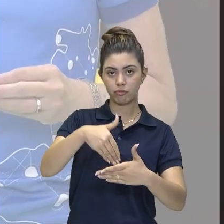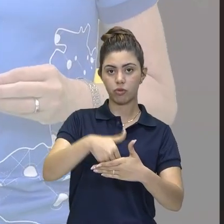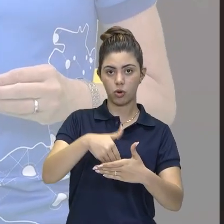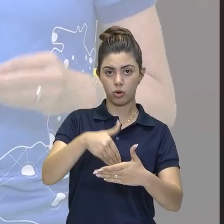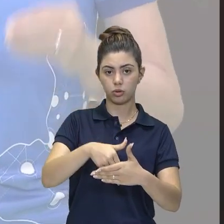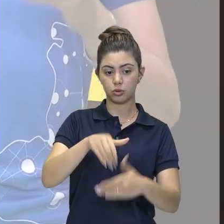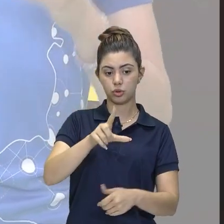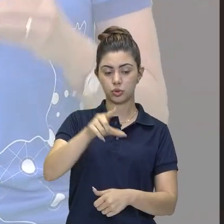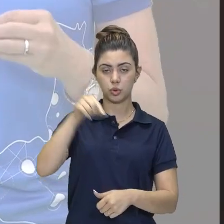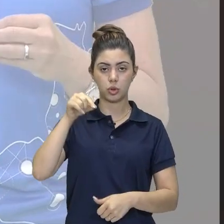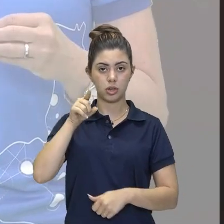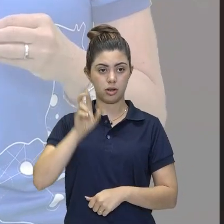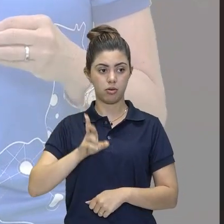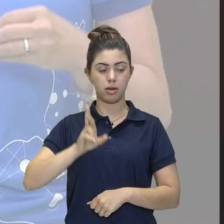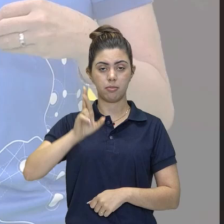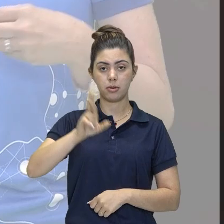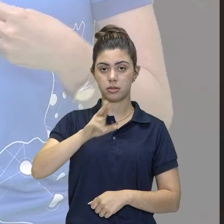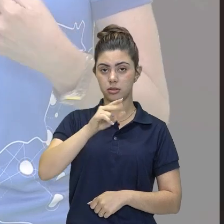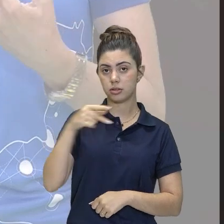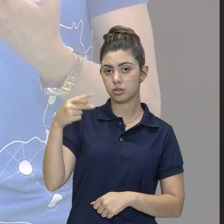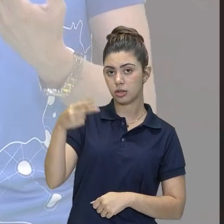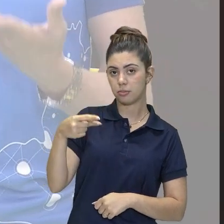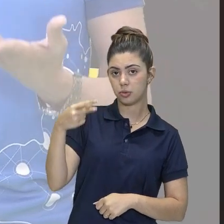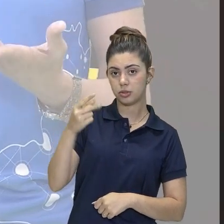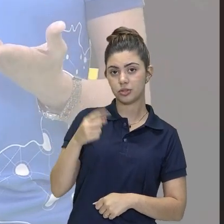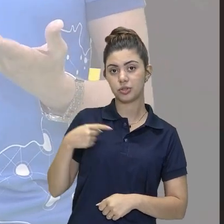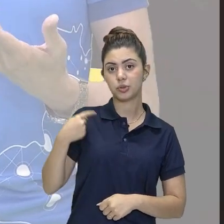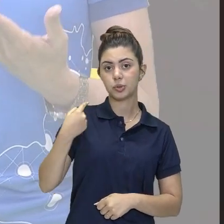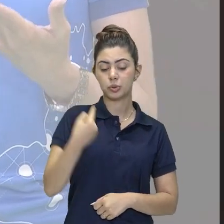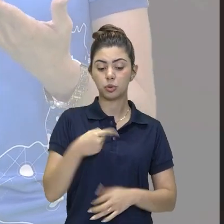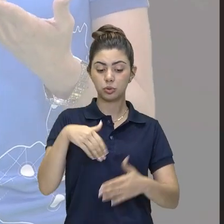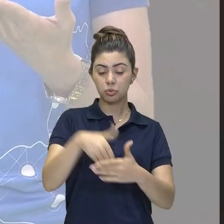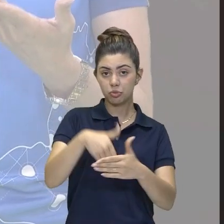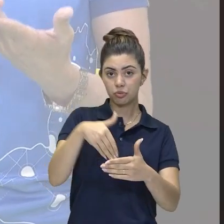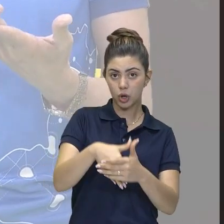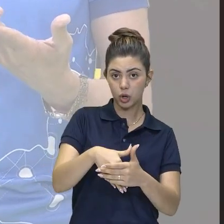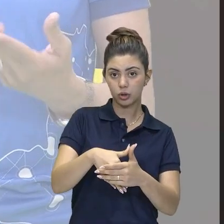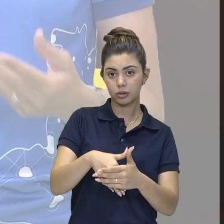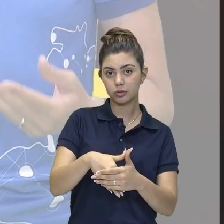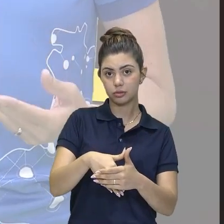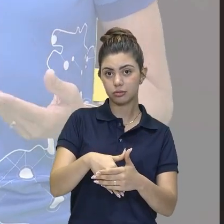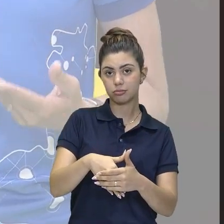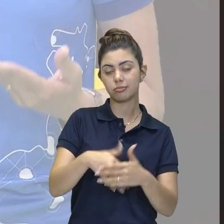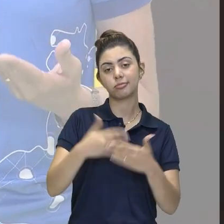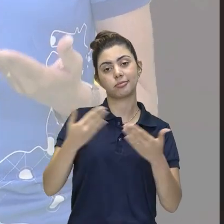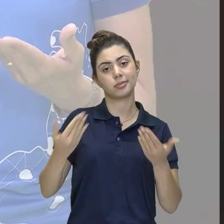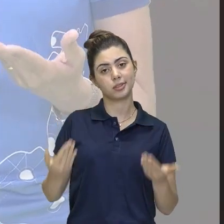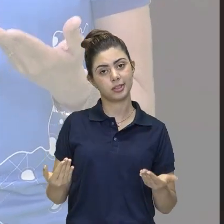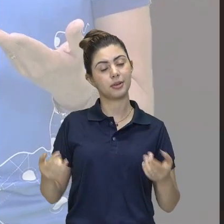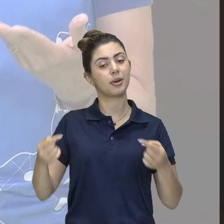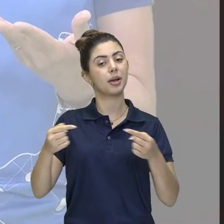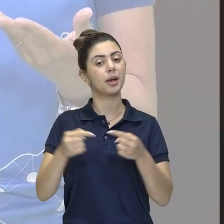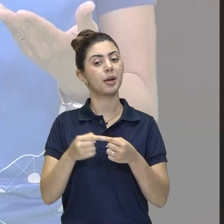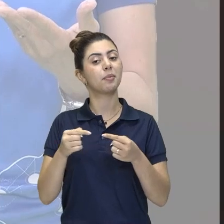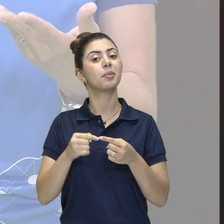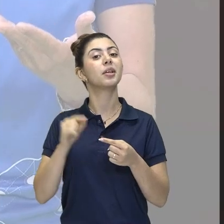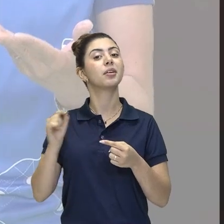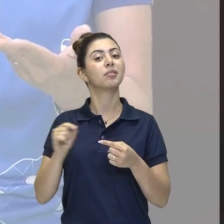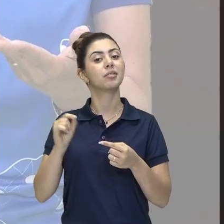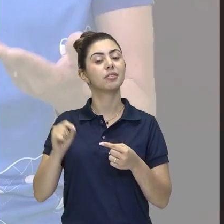representante político, nós, ao fazermos isso, quando ele é eleito, nós